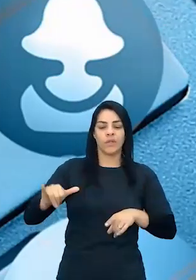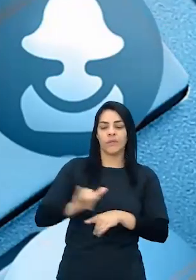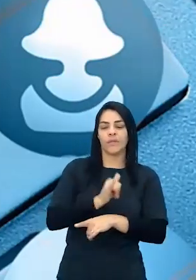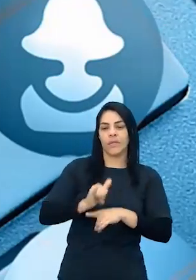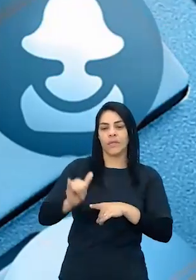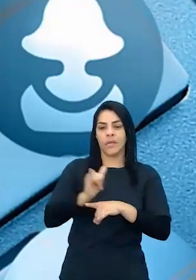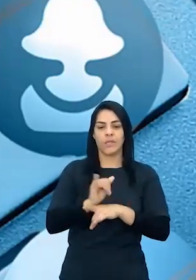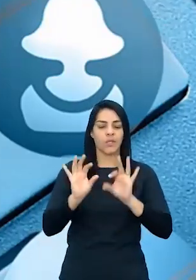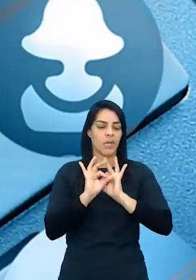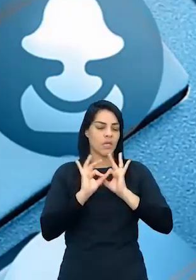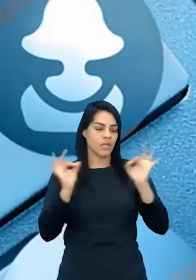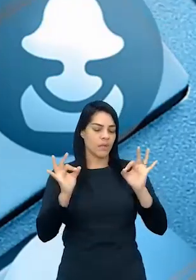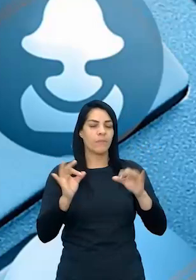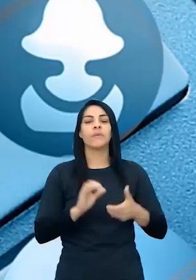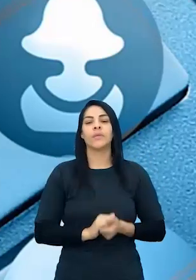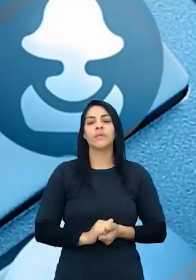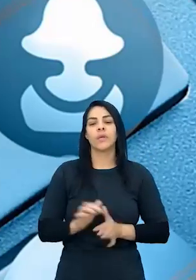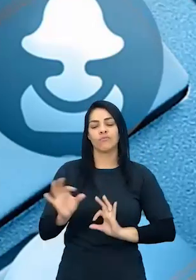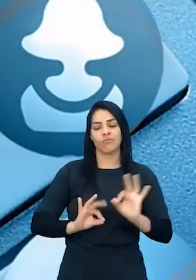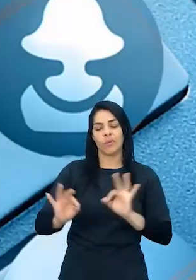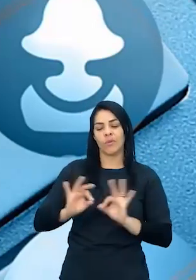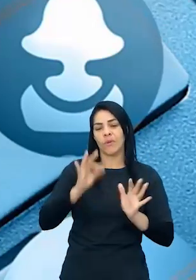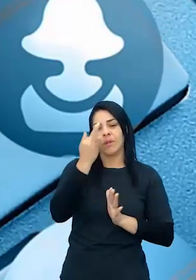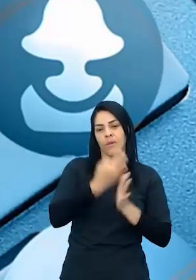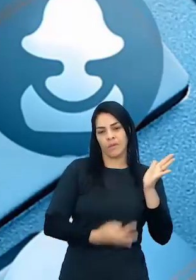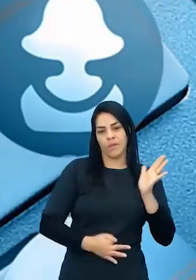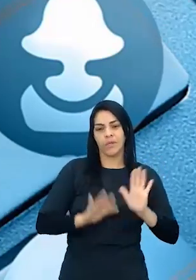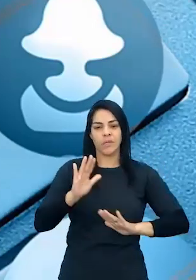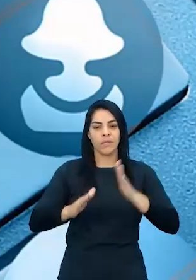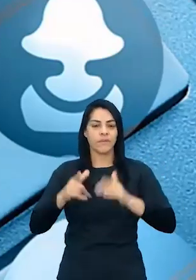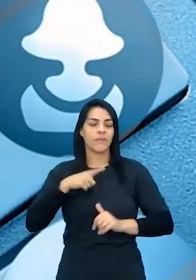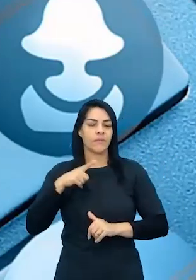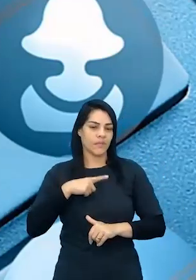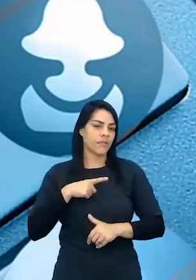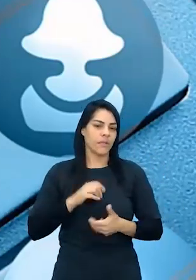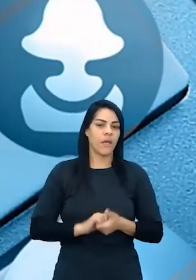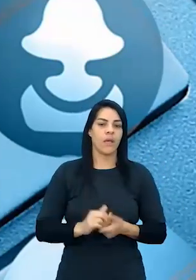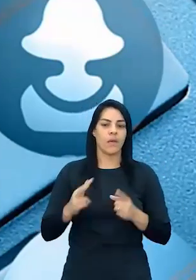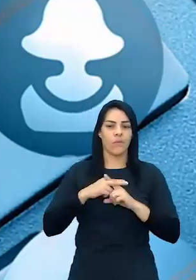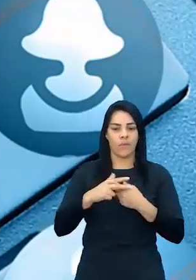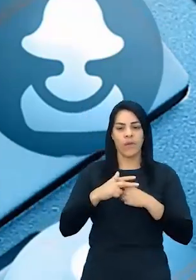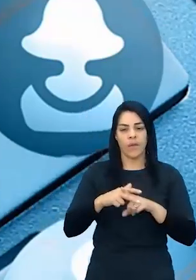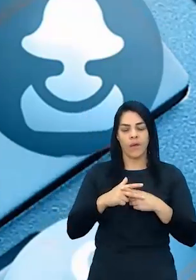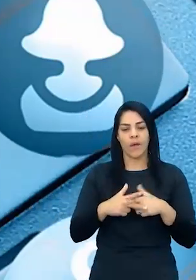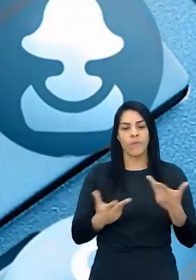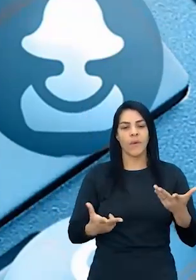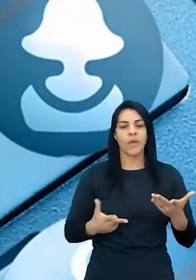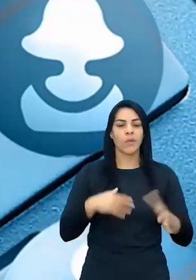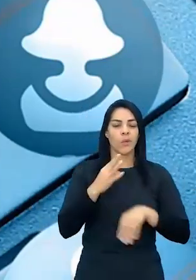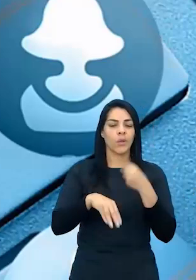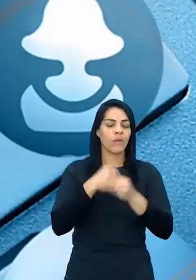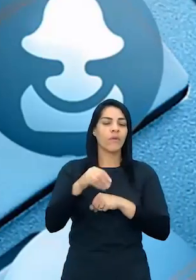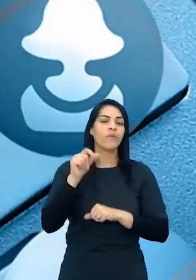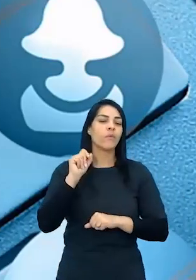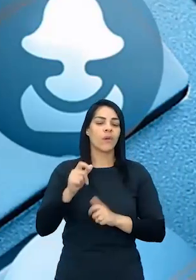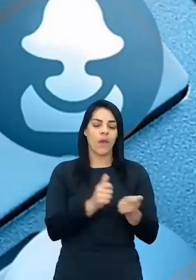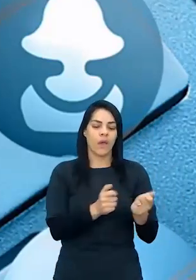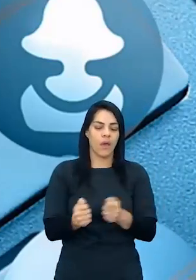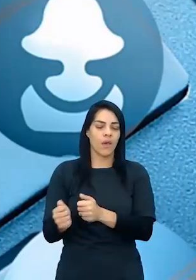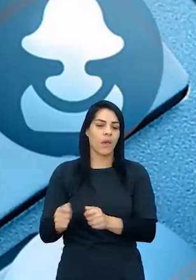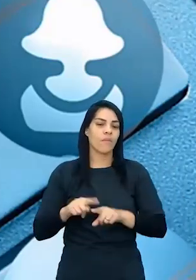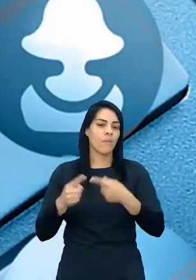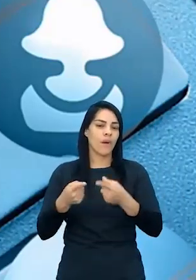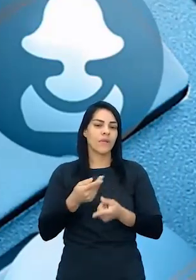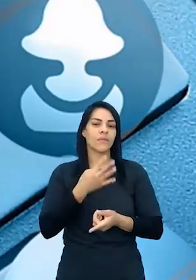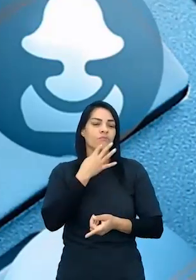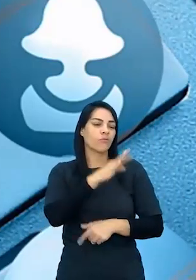vezes, uma ferramenta que está na mão dele que envolve games ou envolve aquilo que ele gosta, mas ele desconhece fazer um